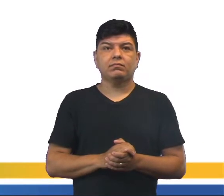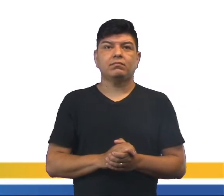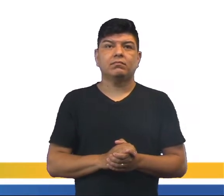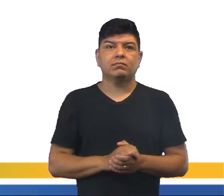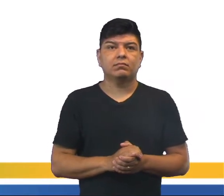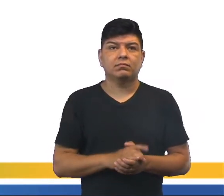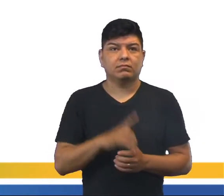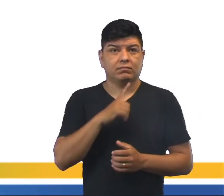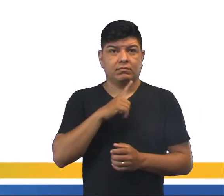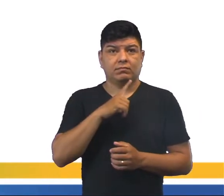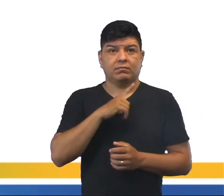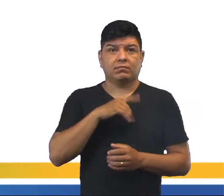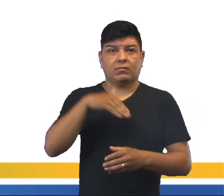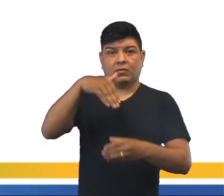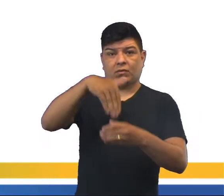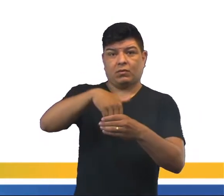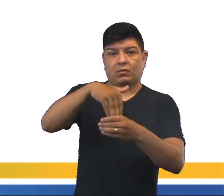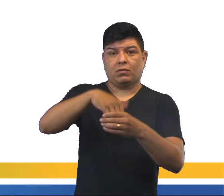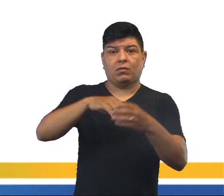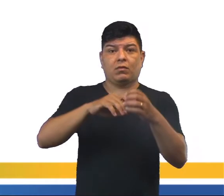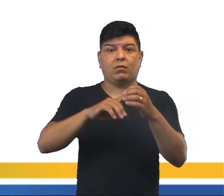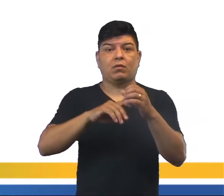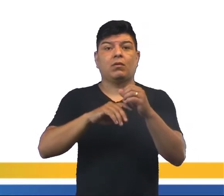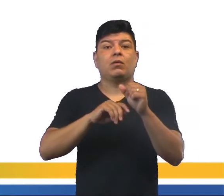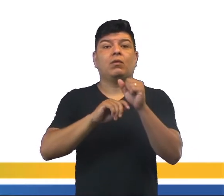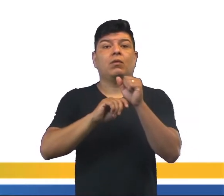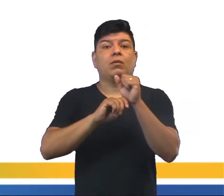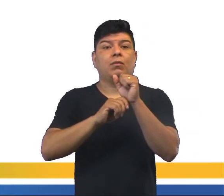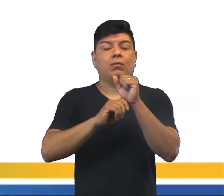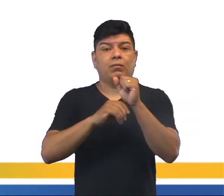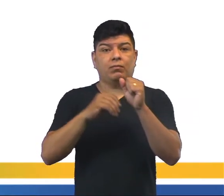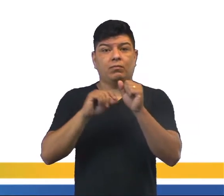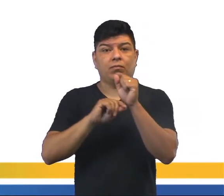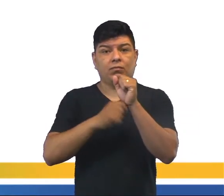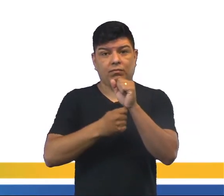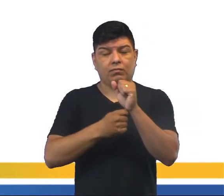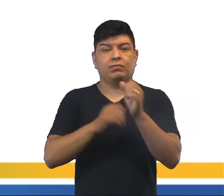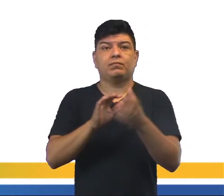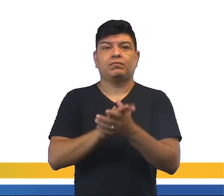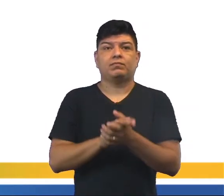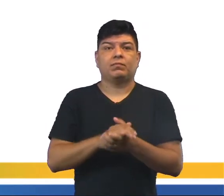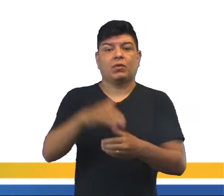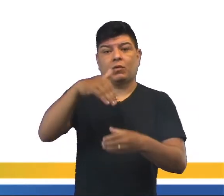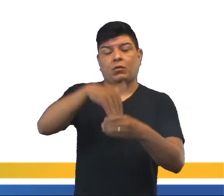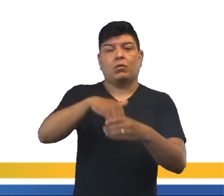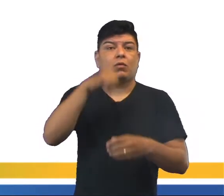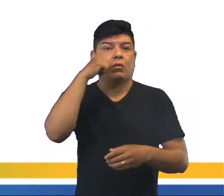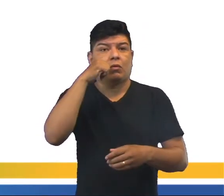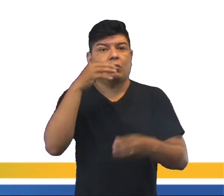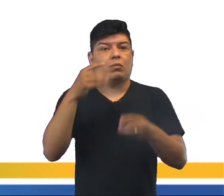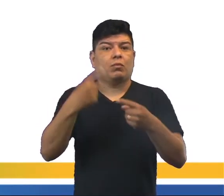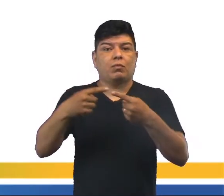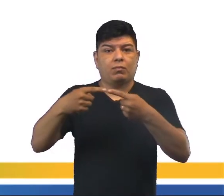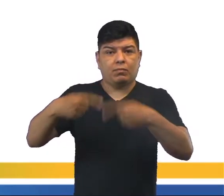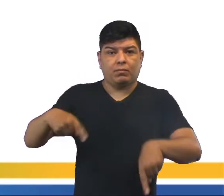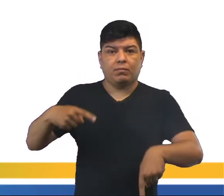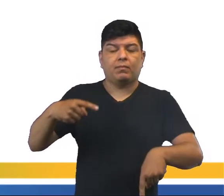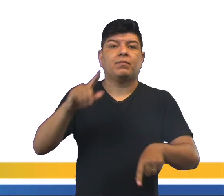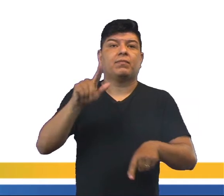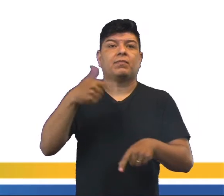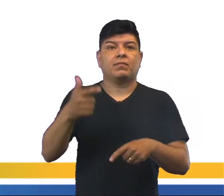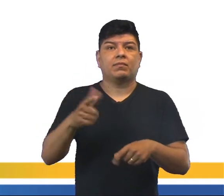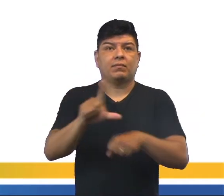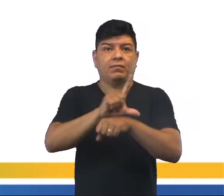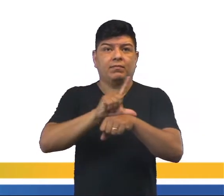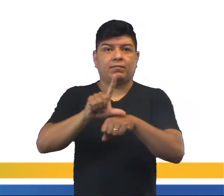A gente tem aí o voto secreto, o voto feminino, que até então era proibido, a legislação